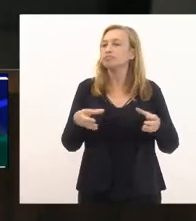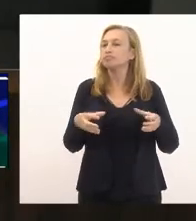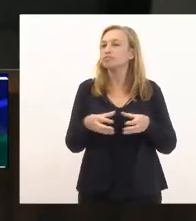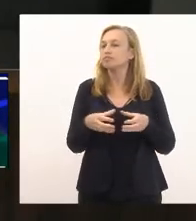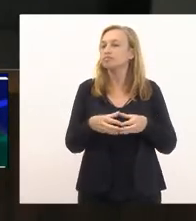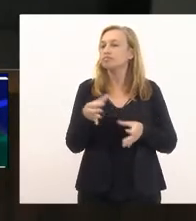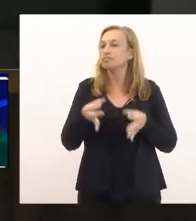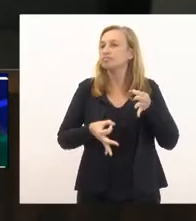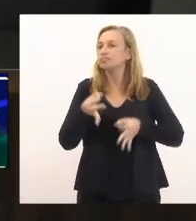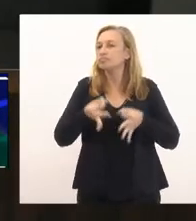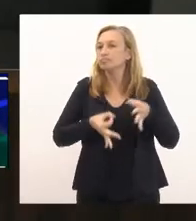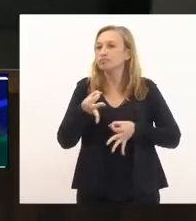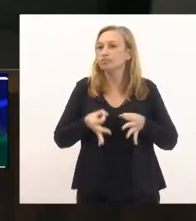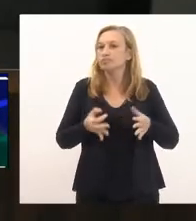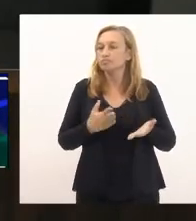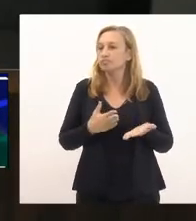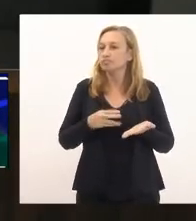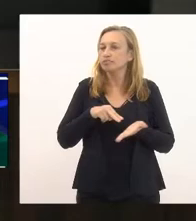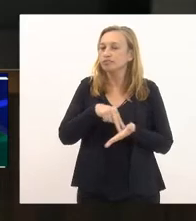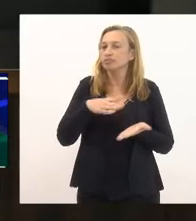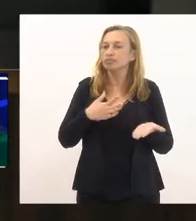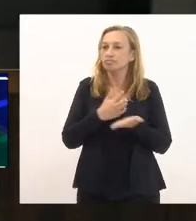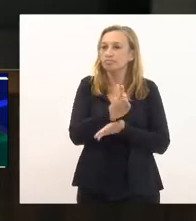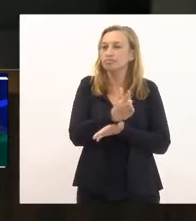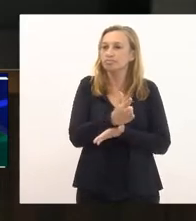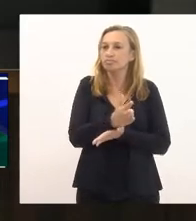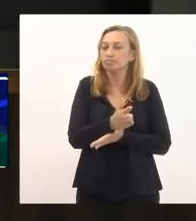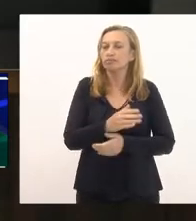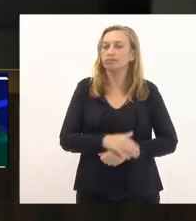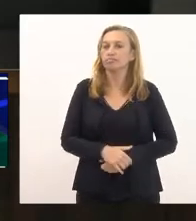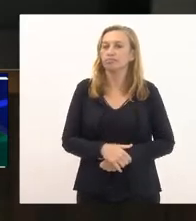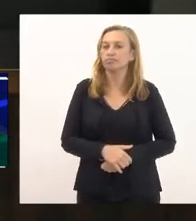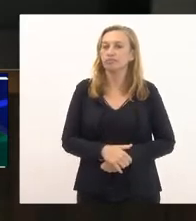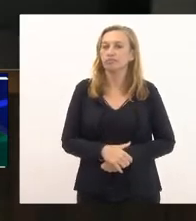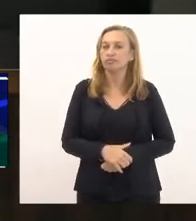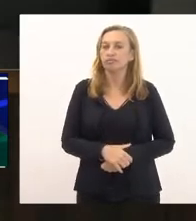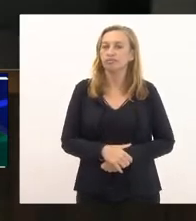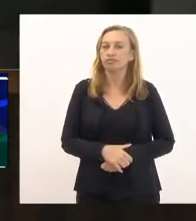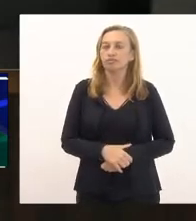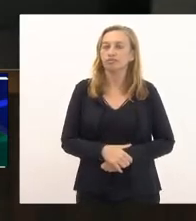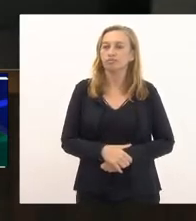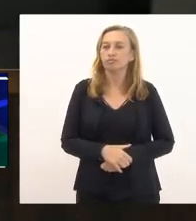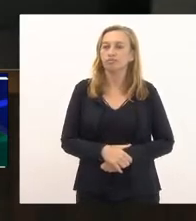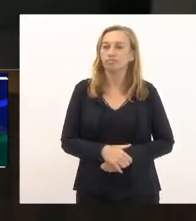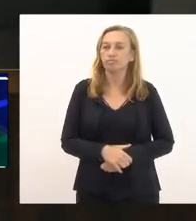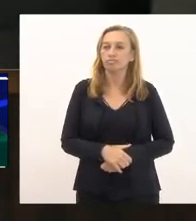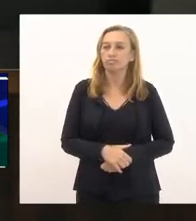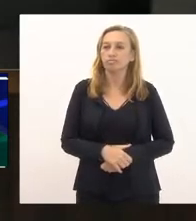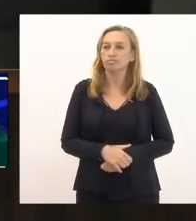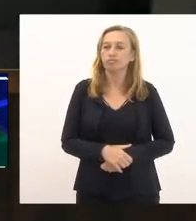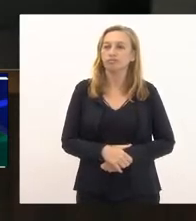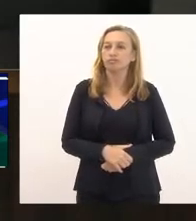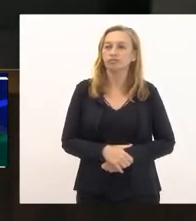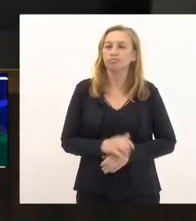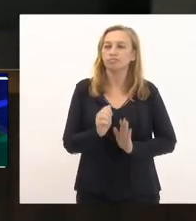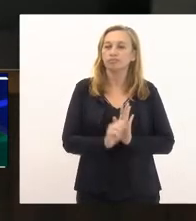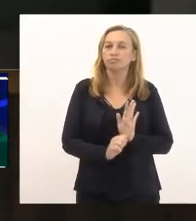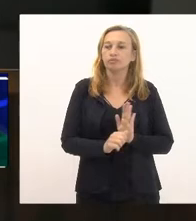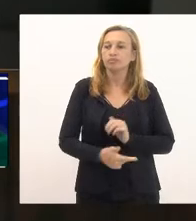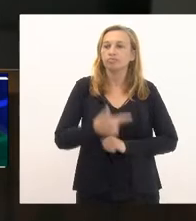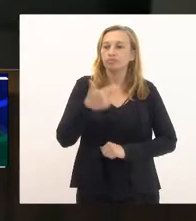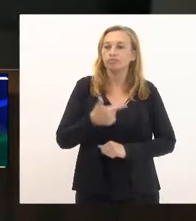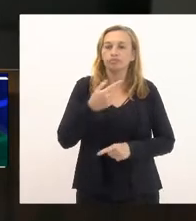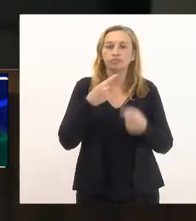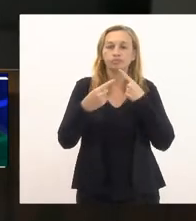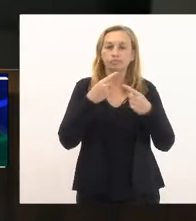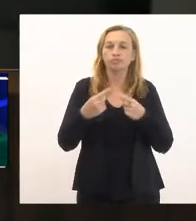Constituição e Justiça. Se os que aprovam permaneçam como estão aprovados, vai... a redação do vencido para a segunda